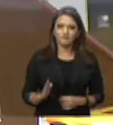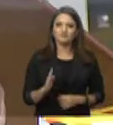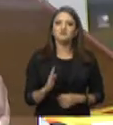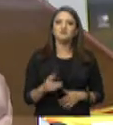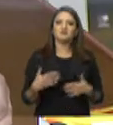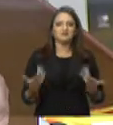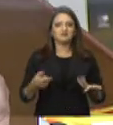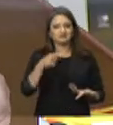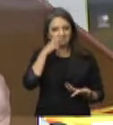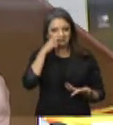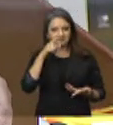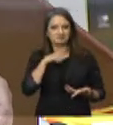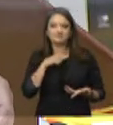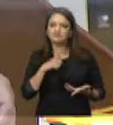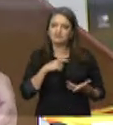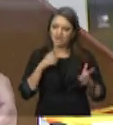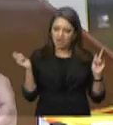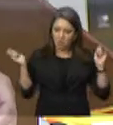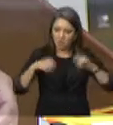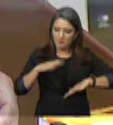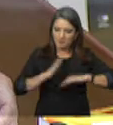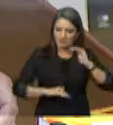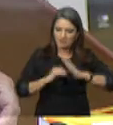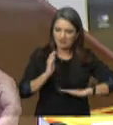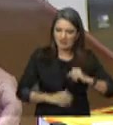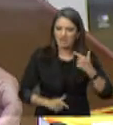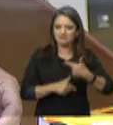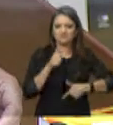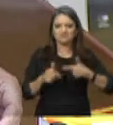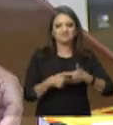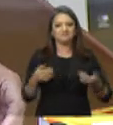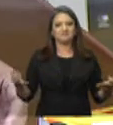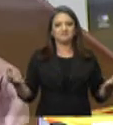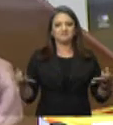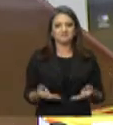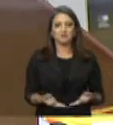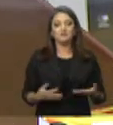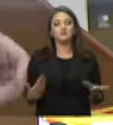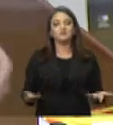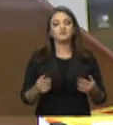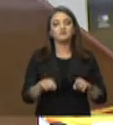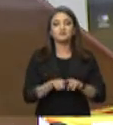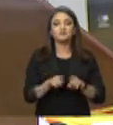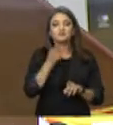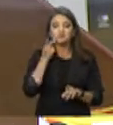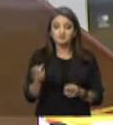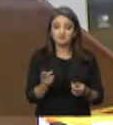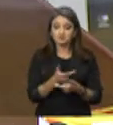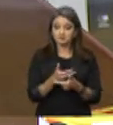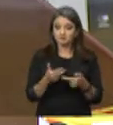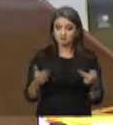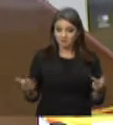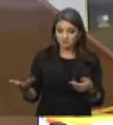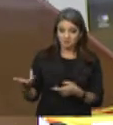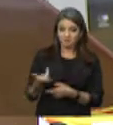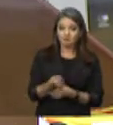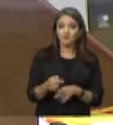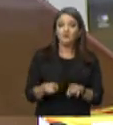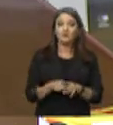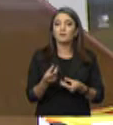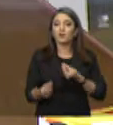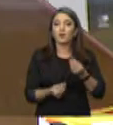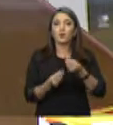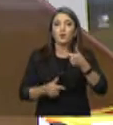muita competência dinamismo e muita proficiência e eu destaco não só as grandes realizações mas também a forma